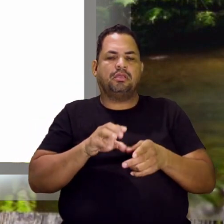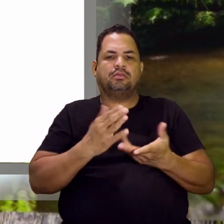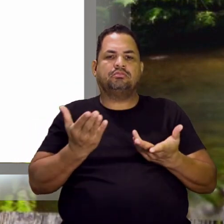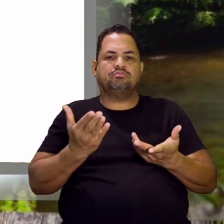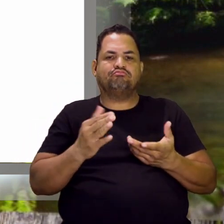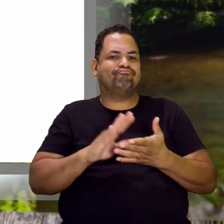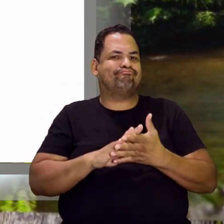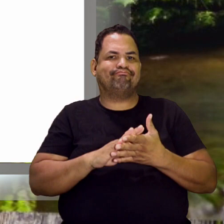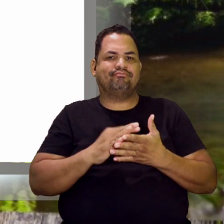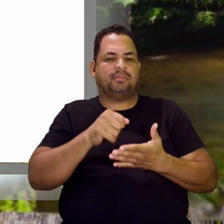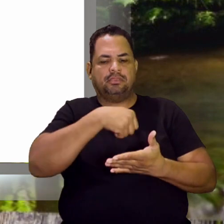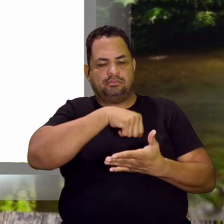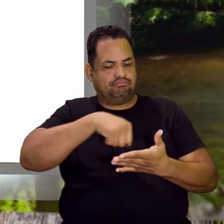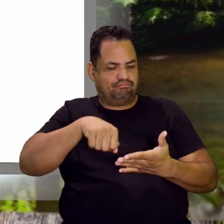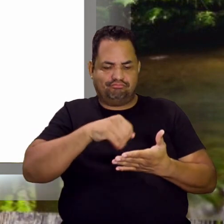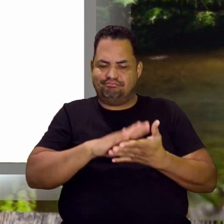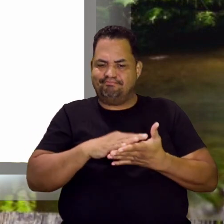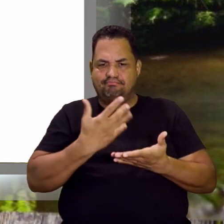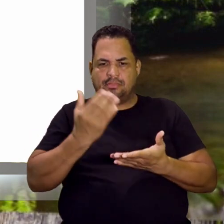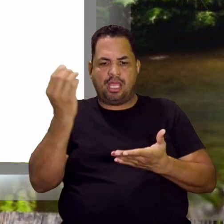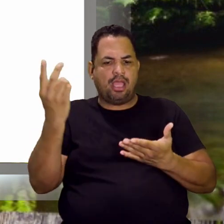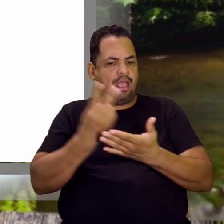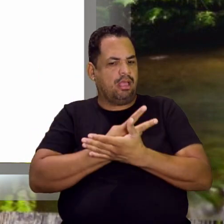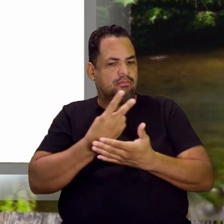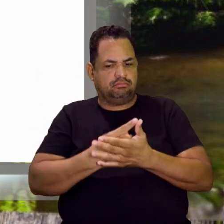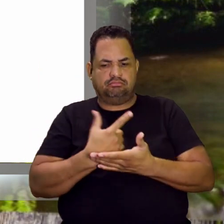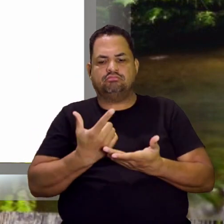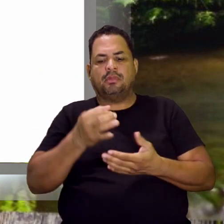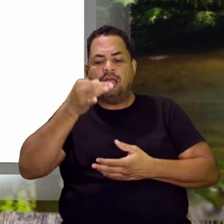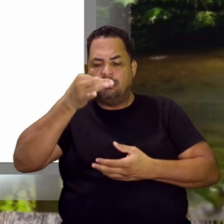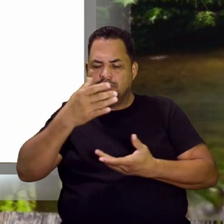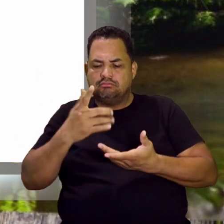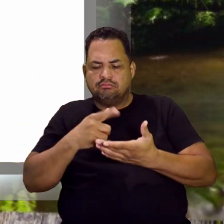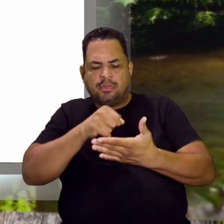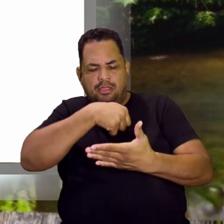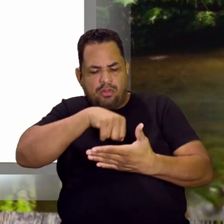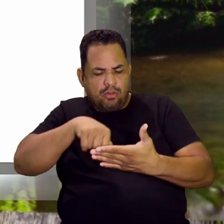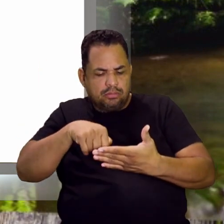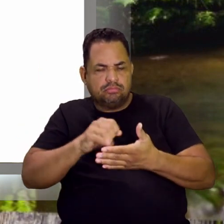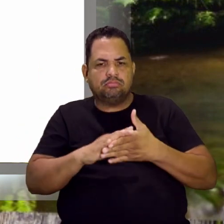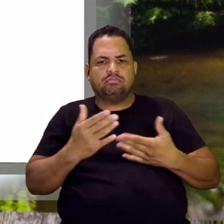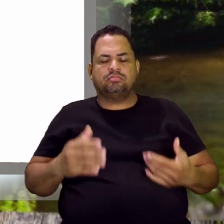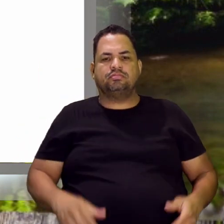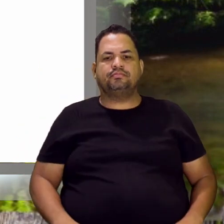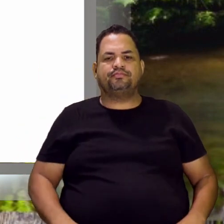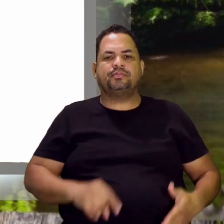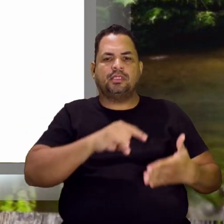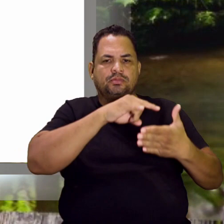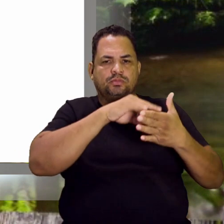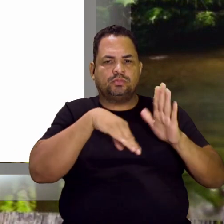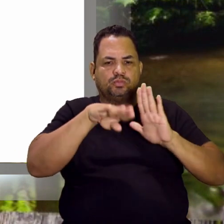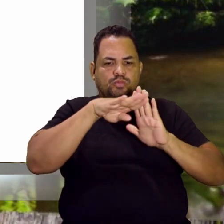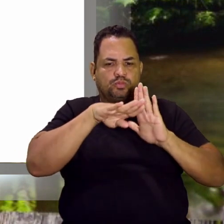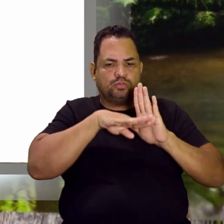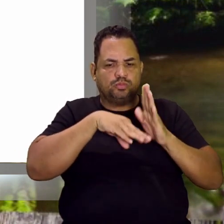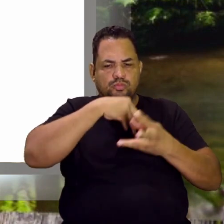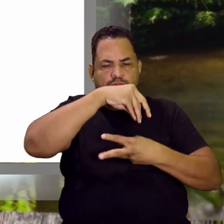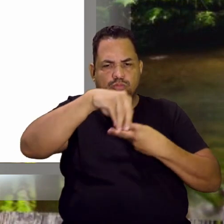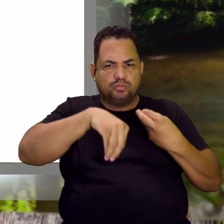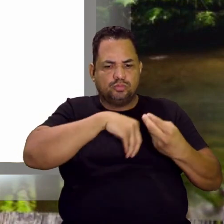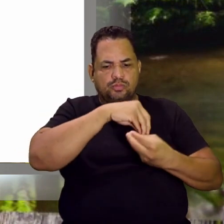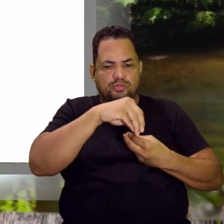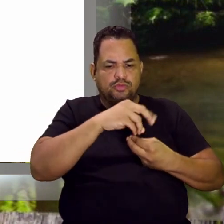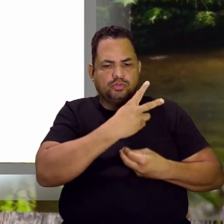certo. Então anota. Isso faz parte do resultado, né? Se o protocolo diz misture isso